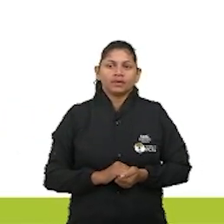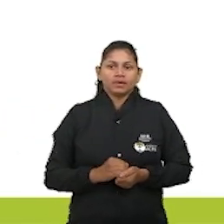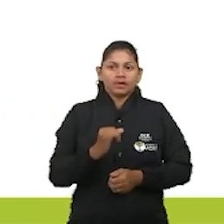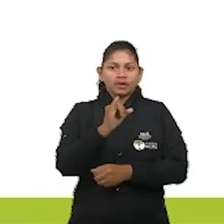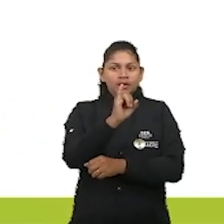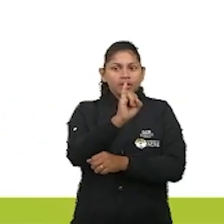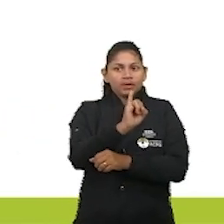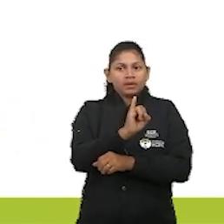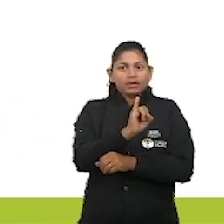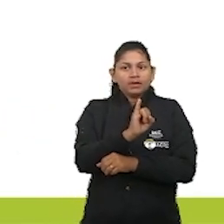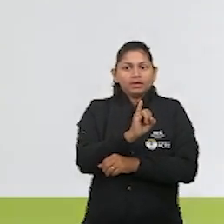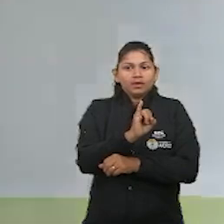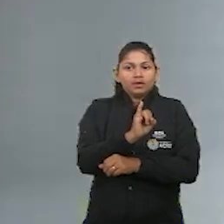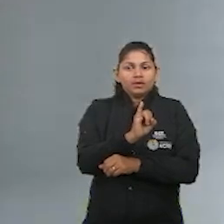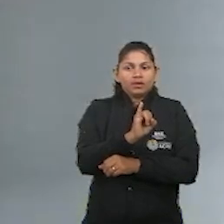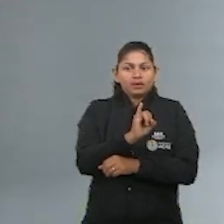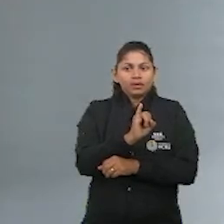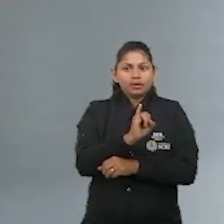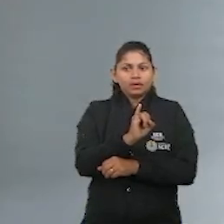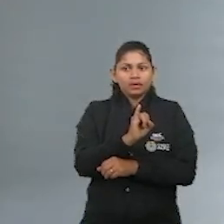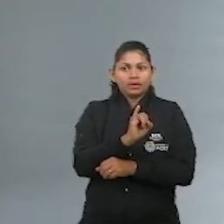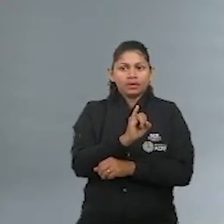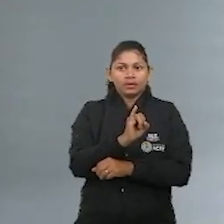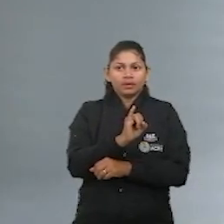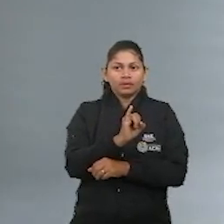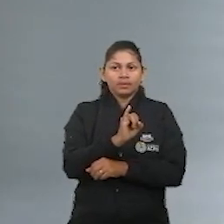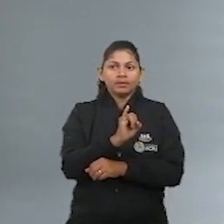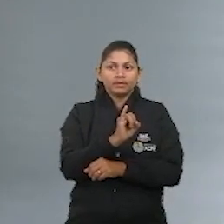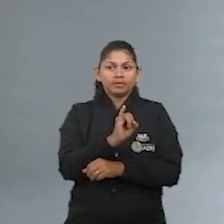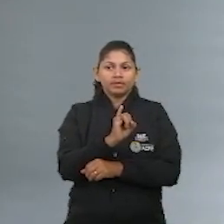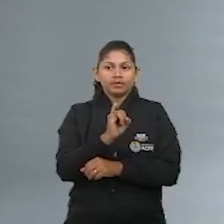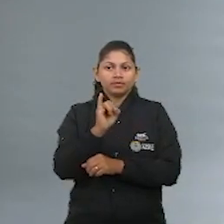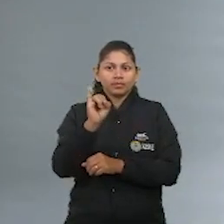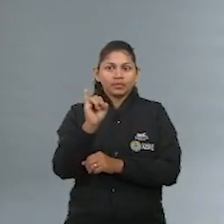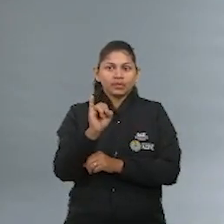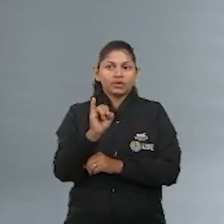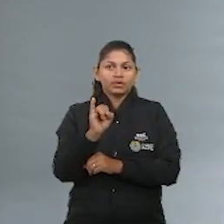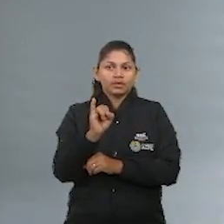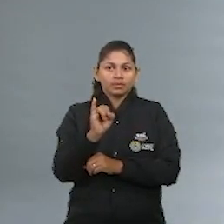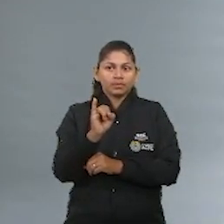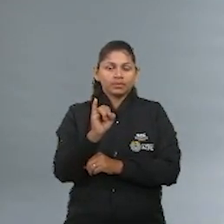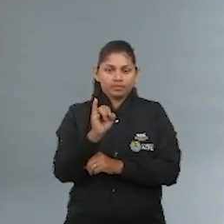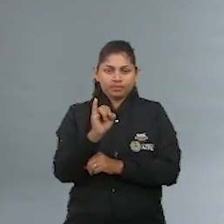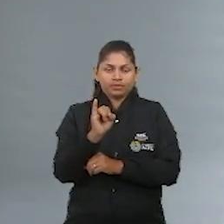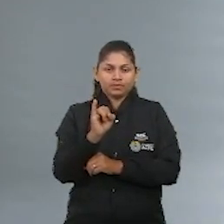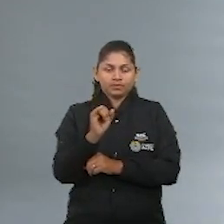ó. Ó o sentido da corrente. Ó o sentido aqui, tá vindo? E